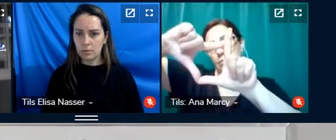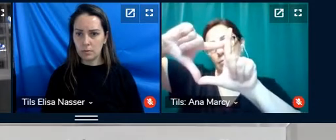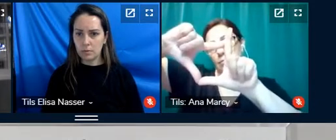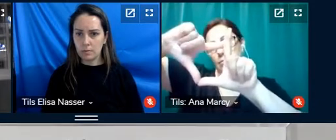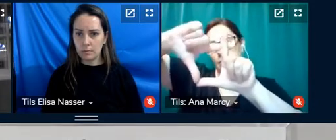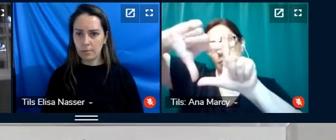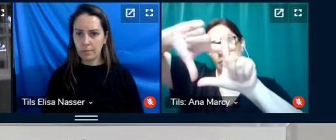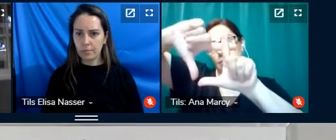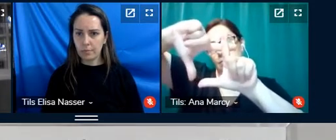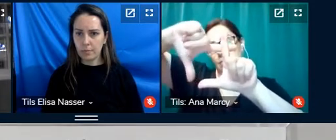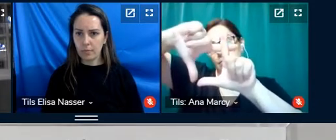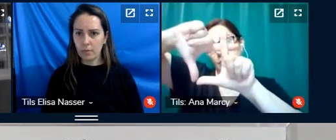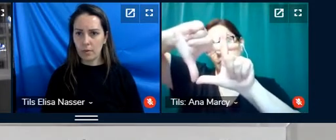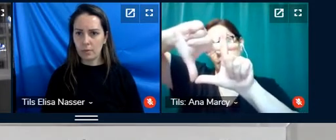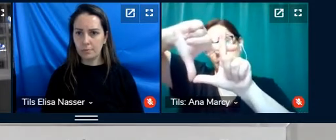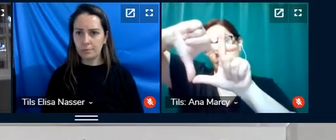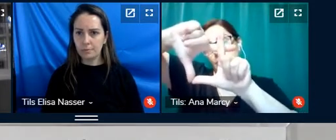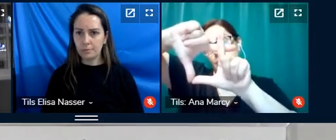Vocês acham que é possível?